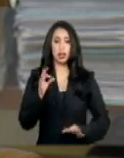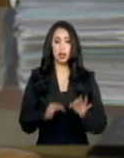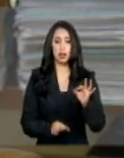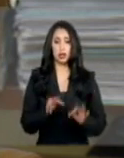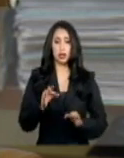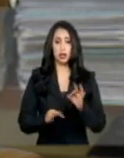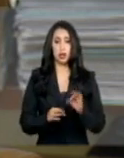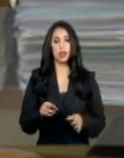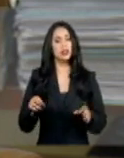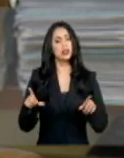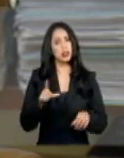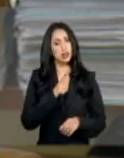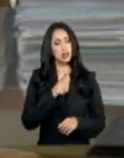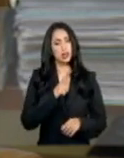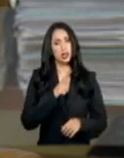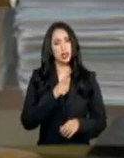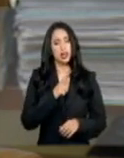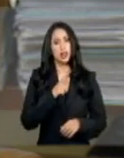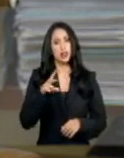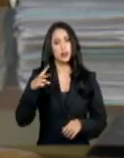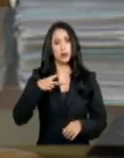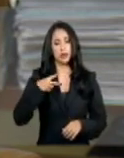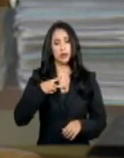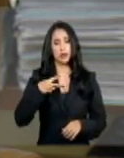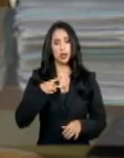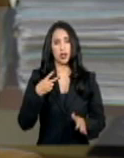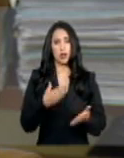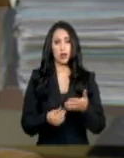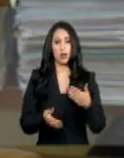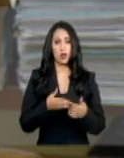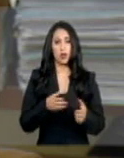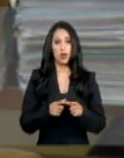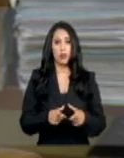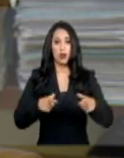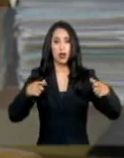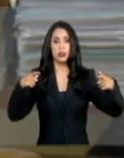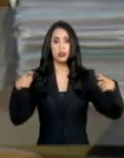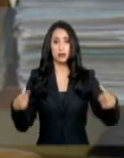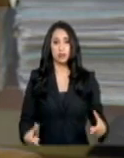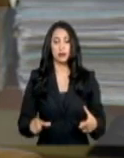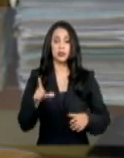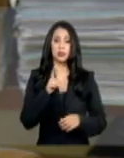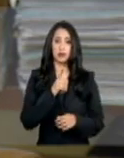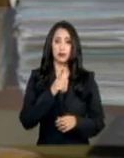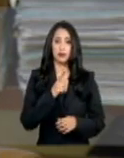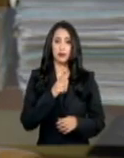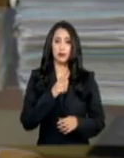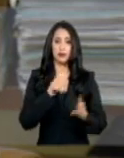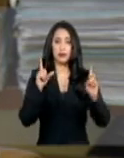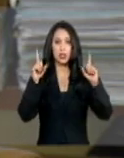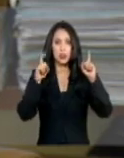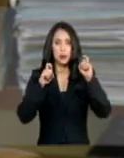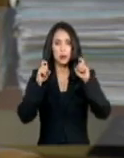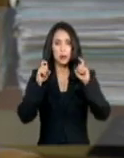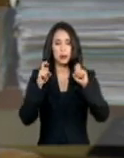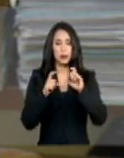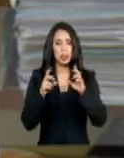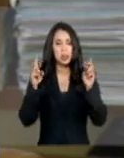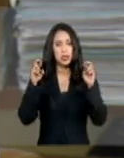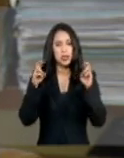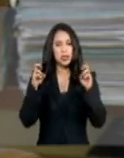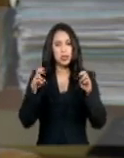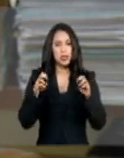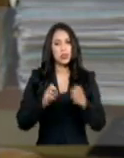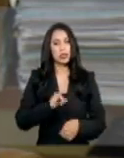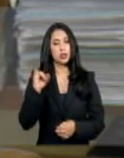privacidade constitui qualquer que seja a dimensão que se projete uma das expressões mais significativas em que